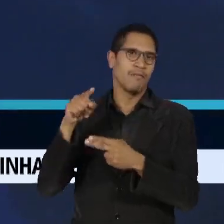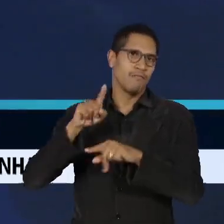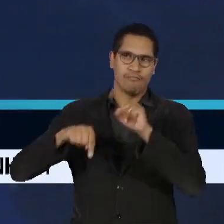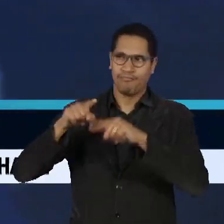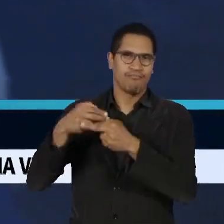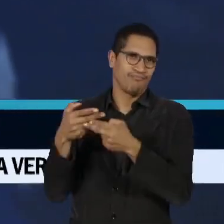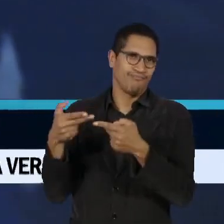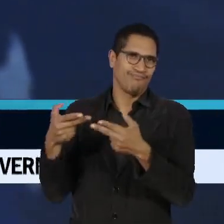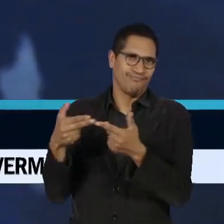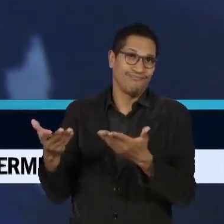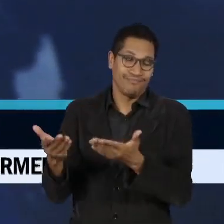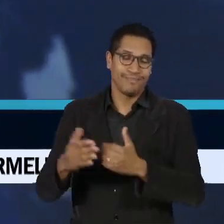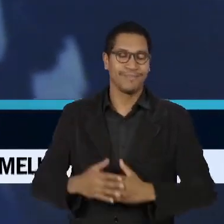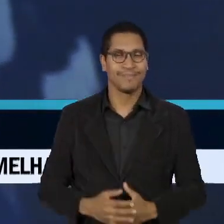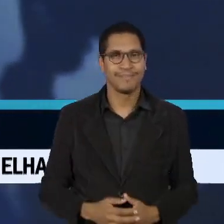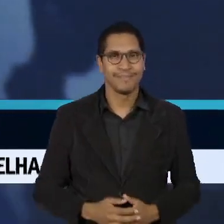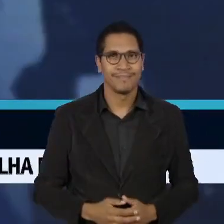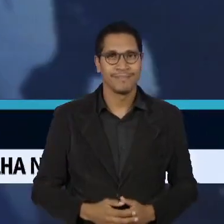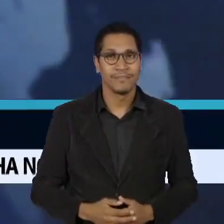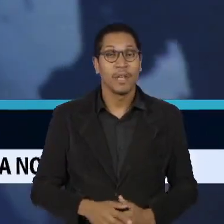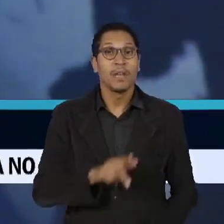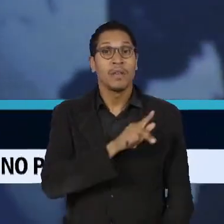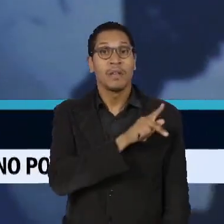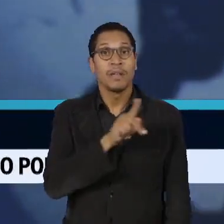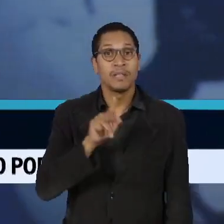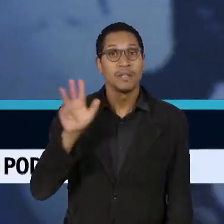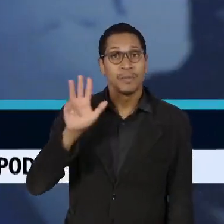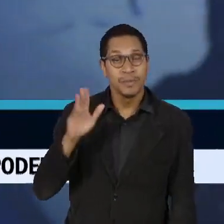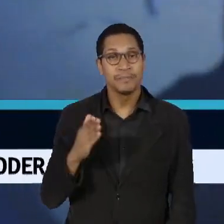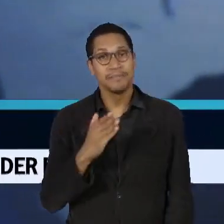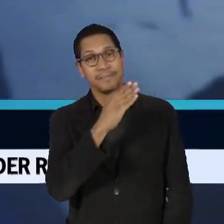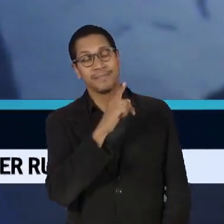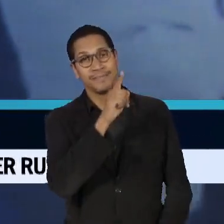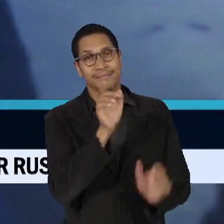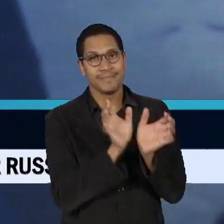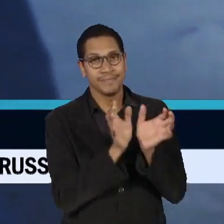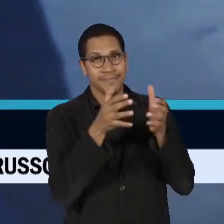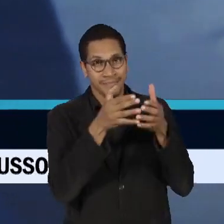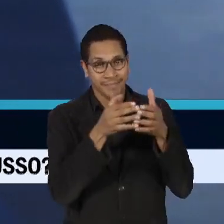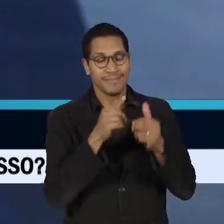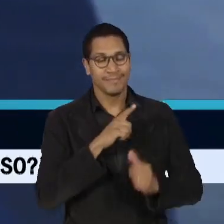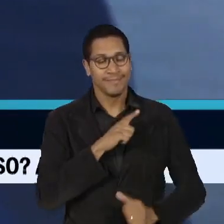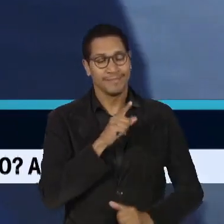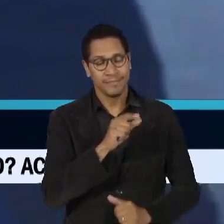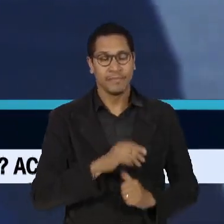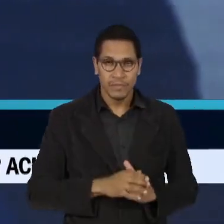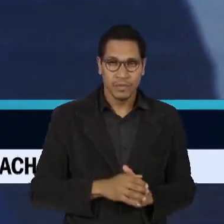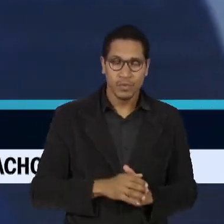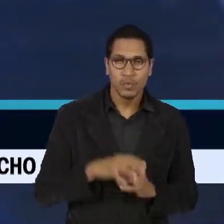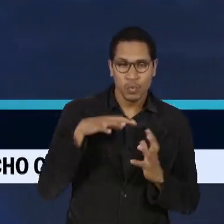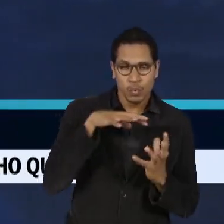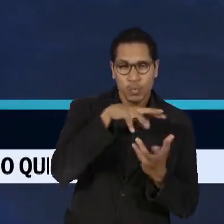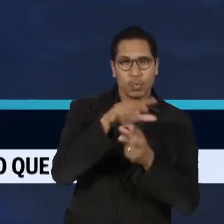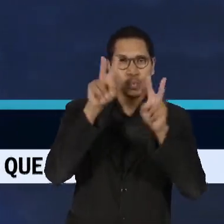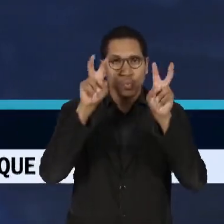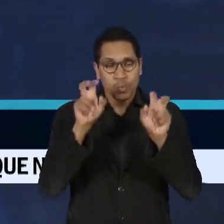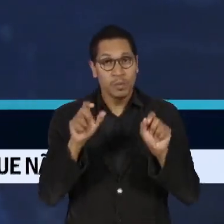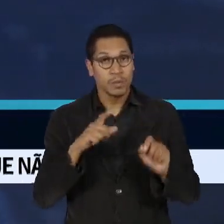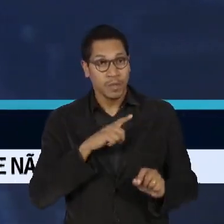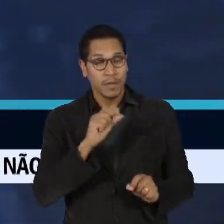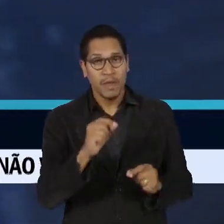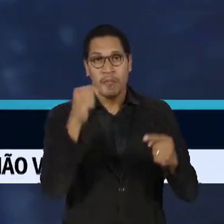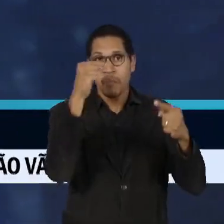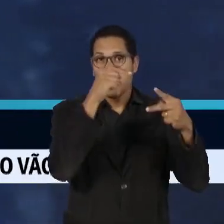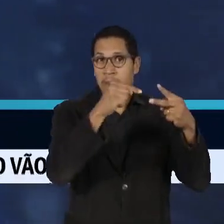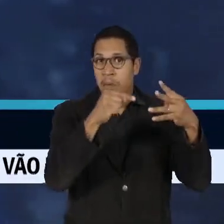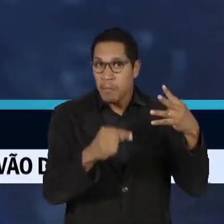a participação do presidente Lula na cúpula por um novo pacto Global terminou com duras críticas aos principais organismos internacionais